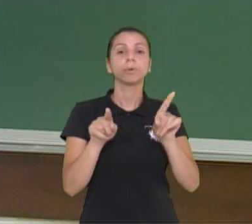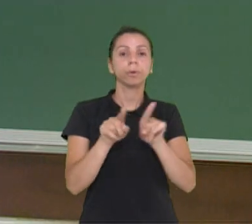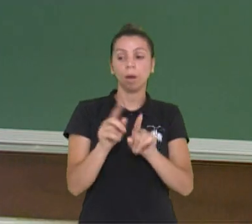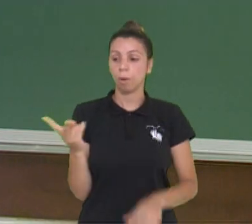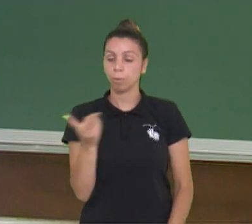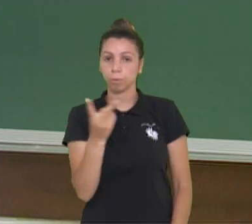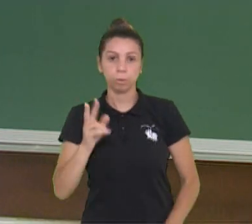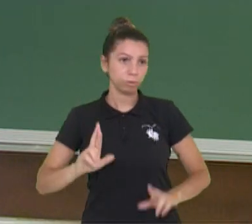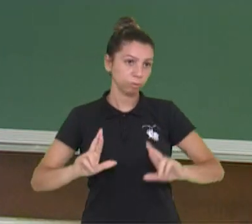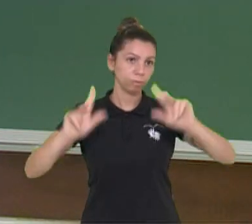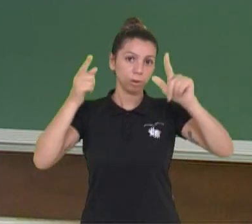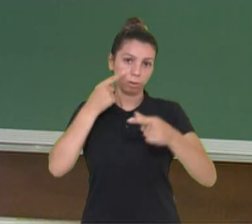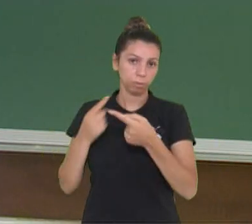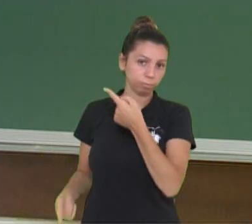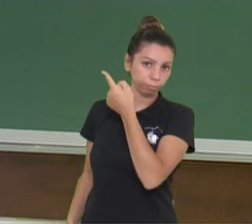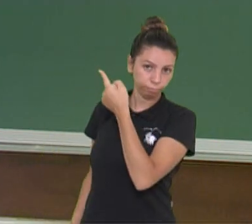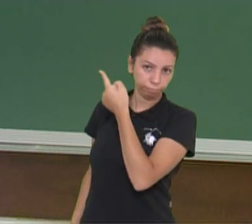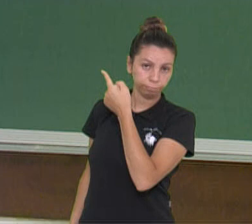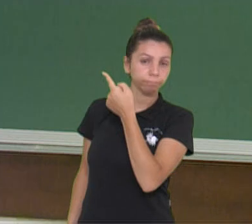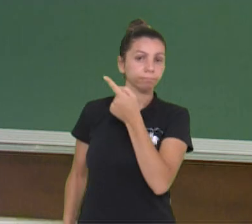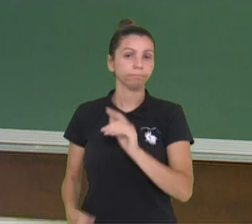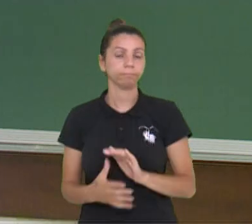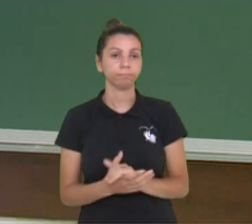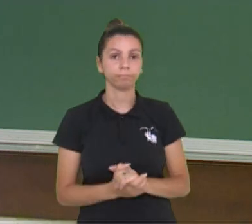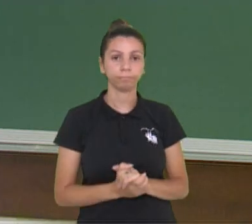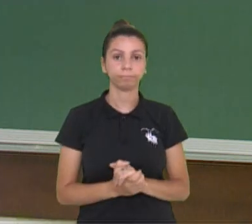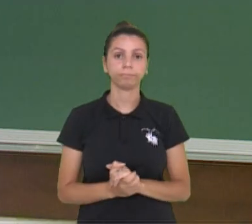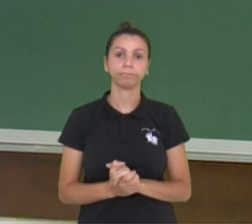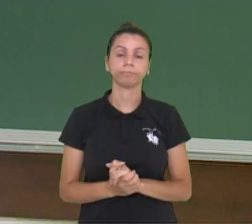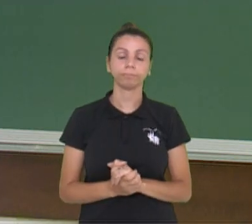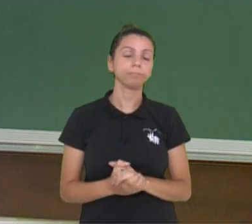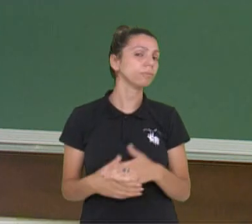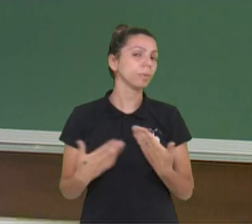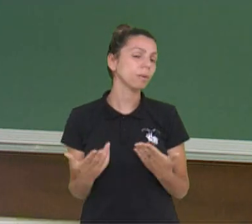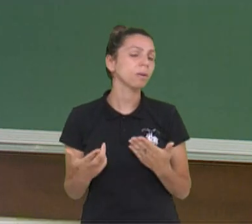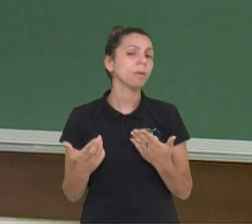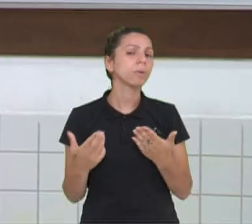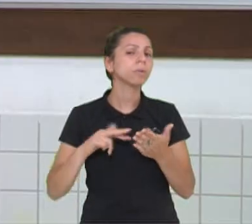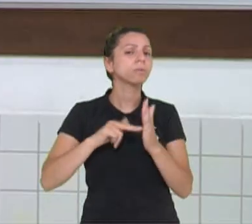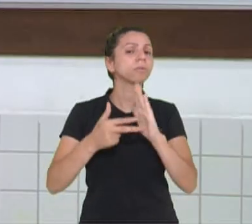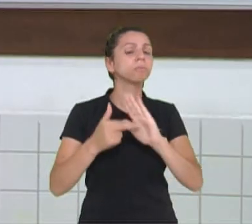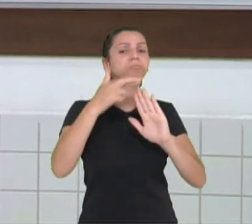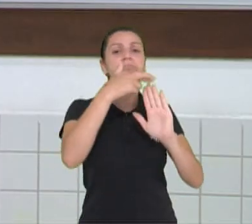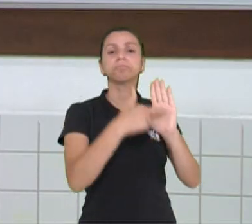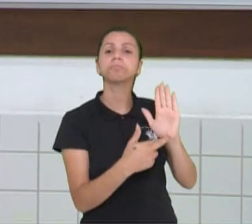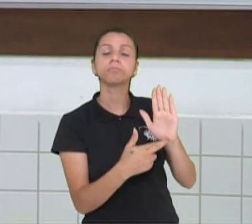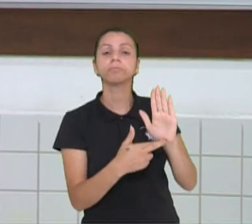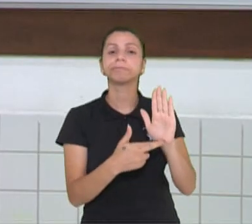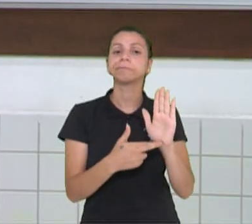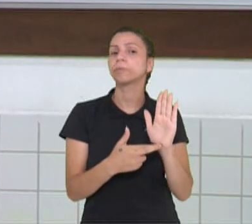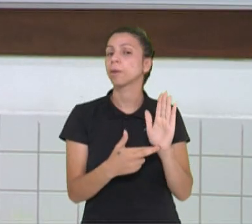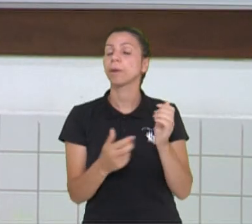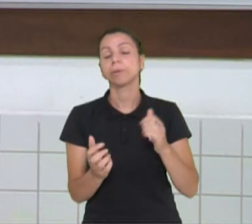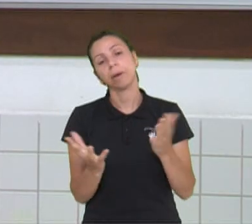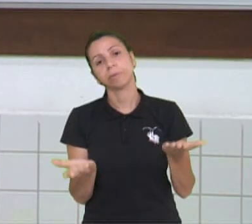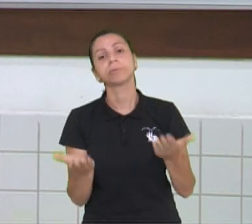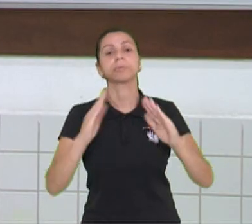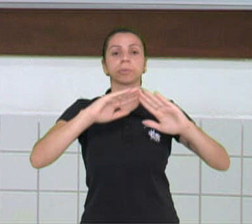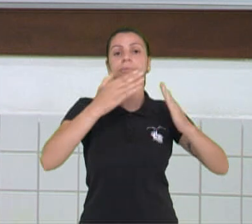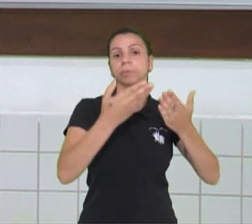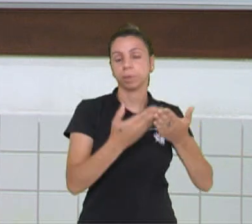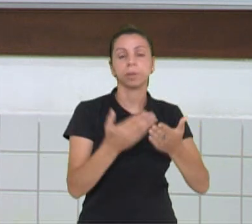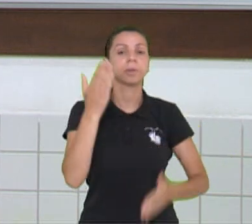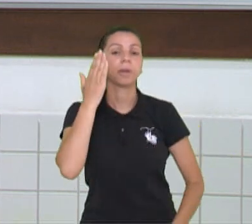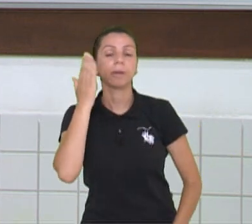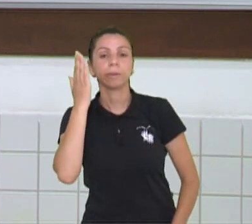instituições diferentes que têm o regimento. Então, para que um regimento? Você pode pensar, a gente está na escola, todo mundo